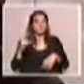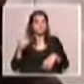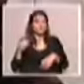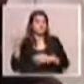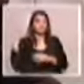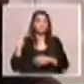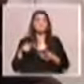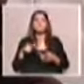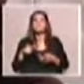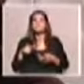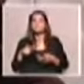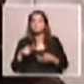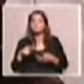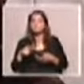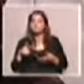levava